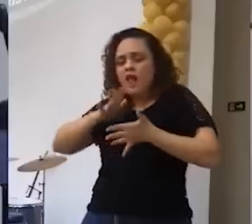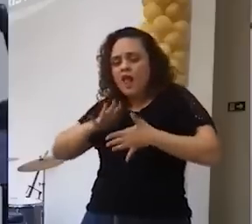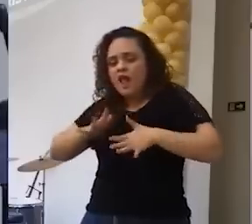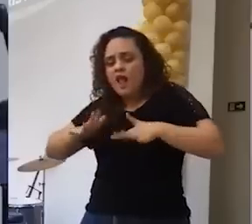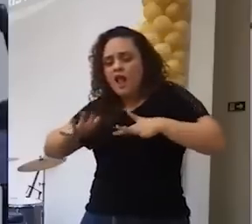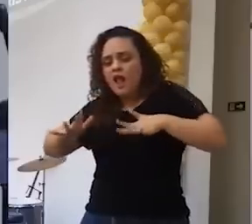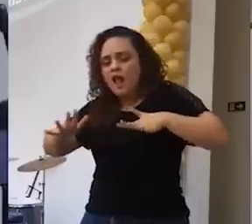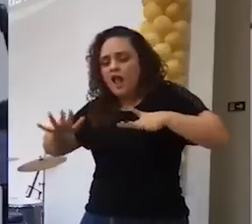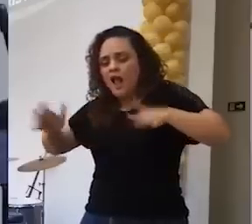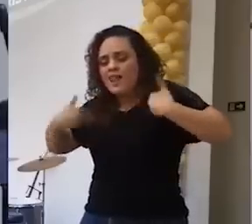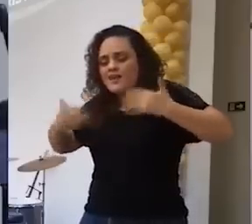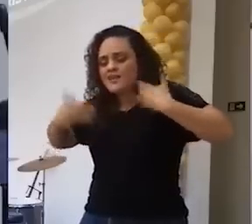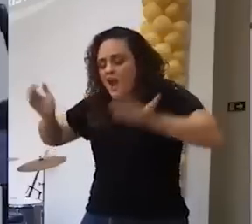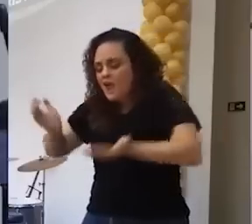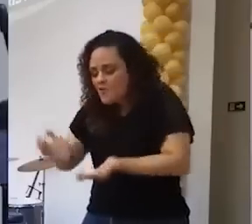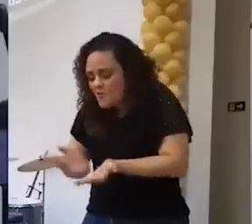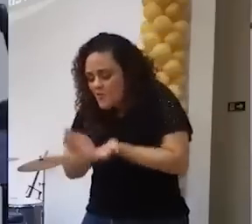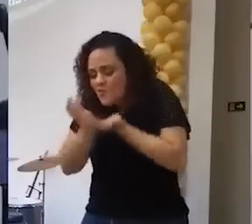inexaurível, inesgotável.